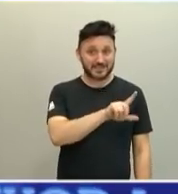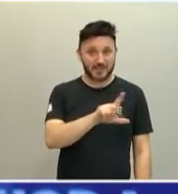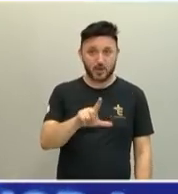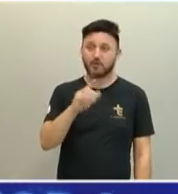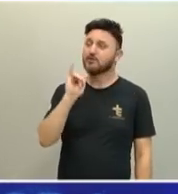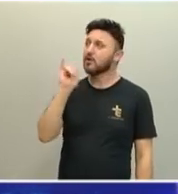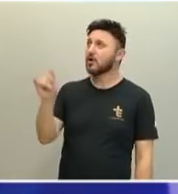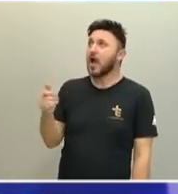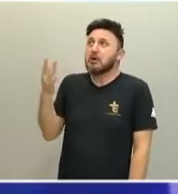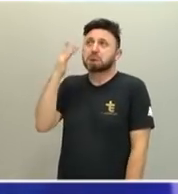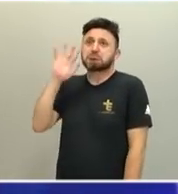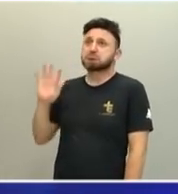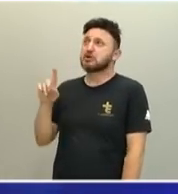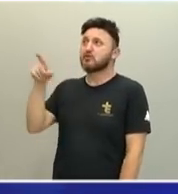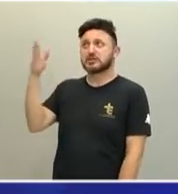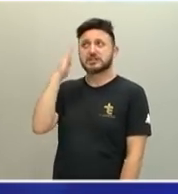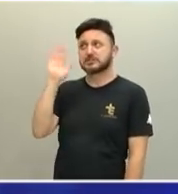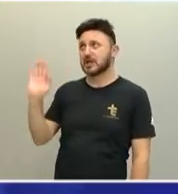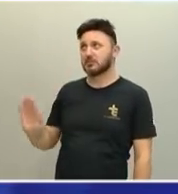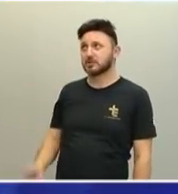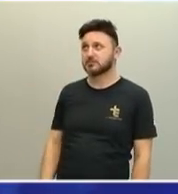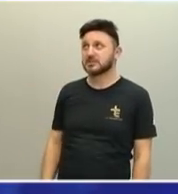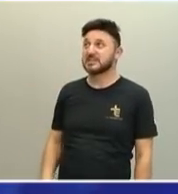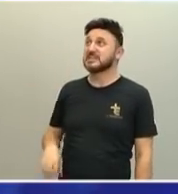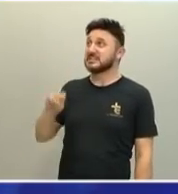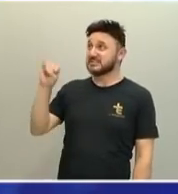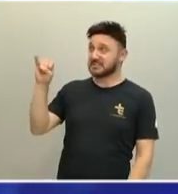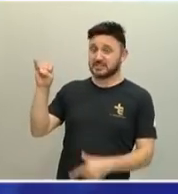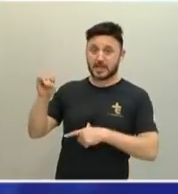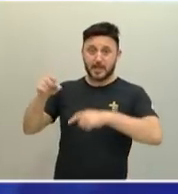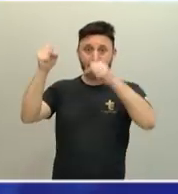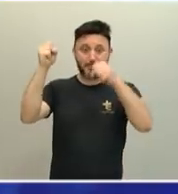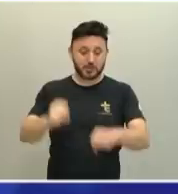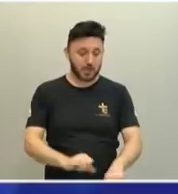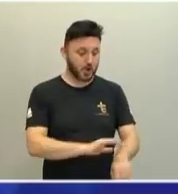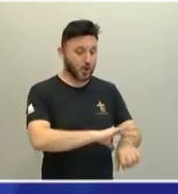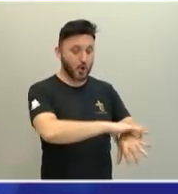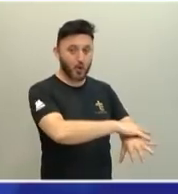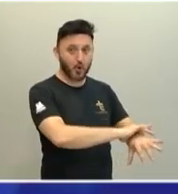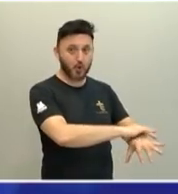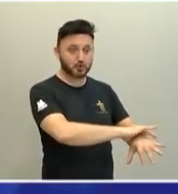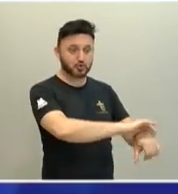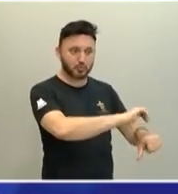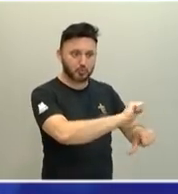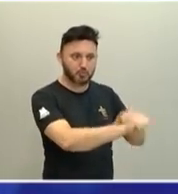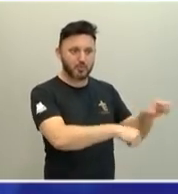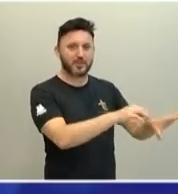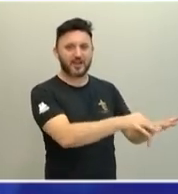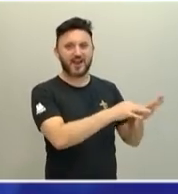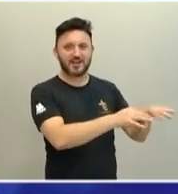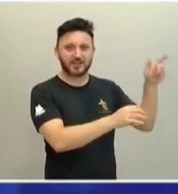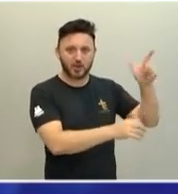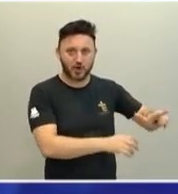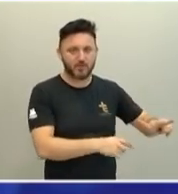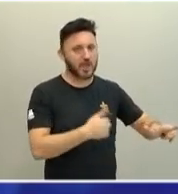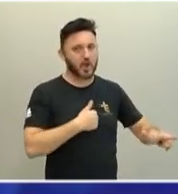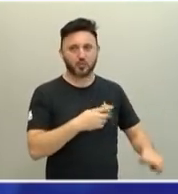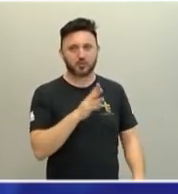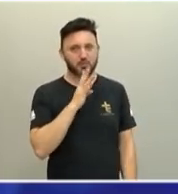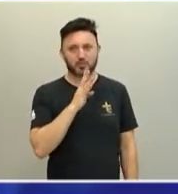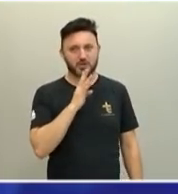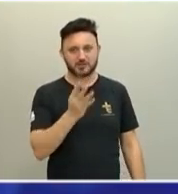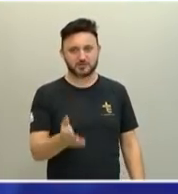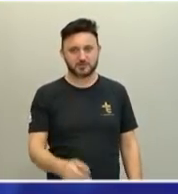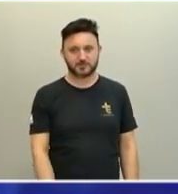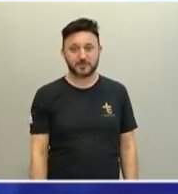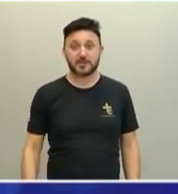É mais ou menos assim, ó. Se existe esse poder de osso voltar à vida, eu não conheço ainda. Então Deus falou para Ezequiel: ora